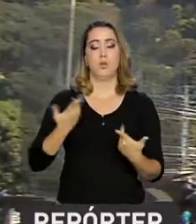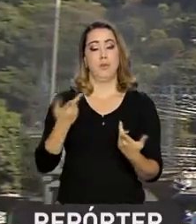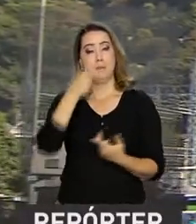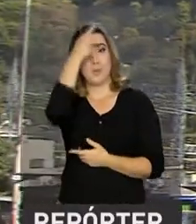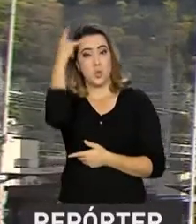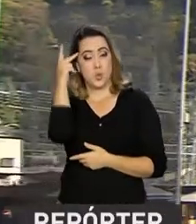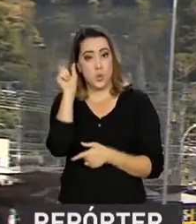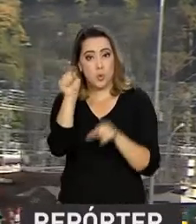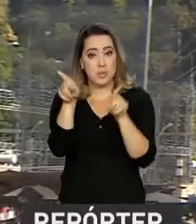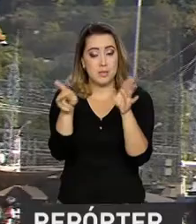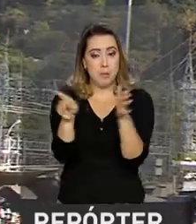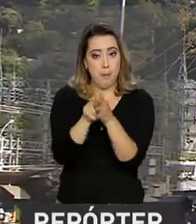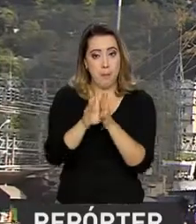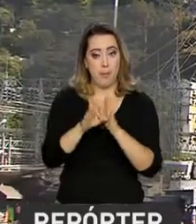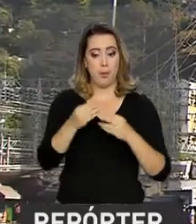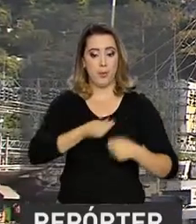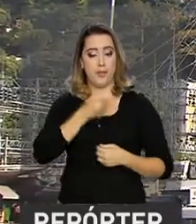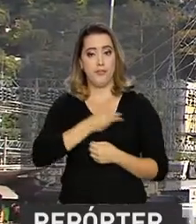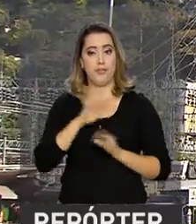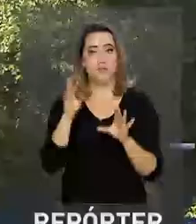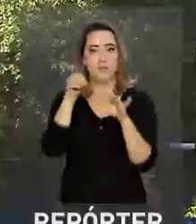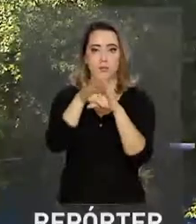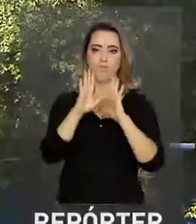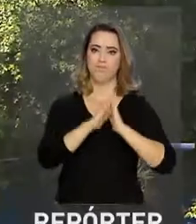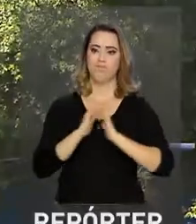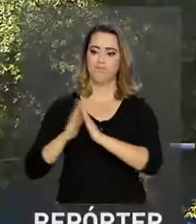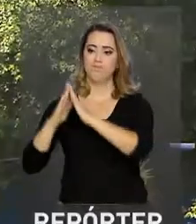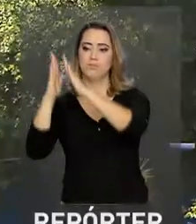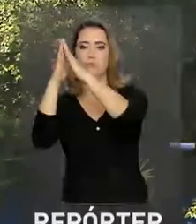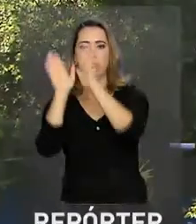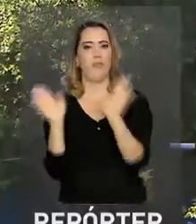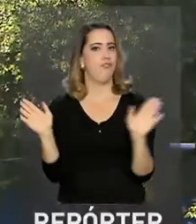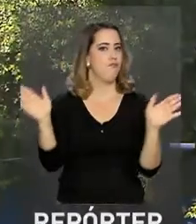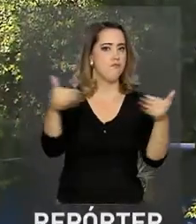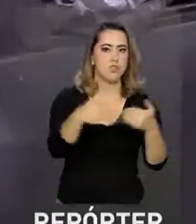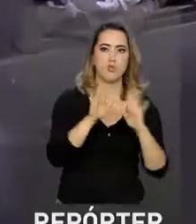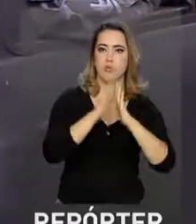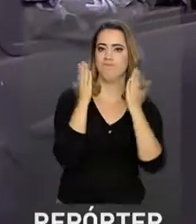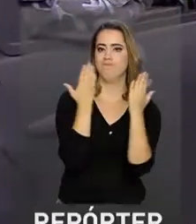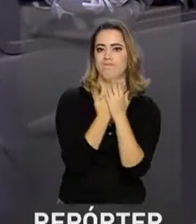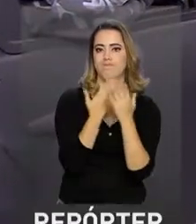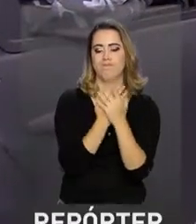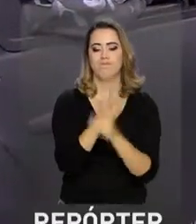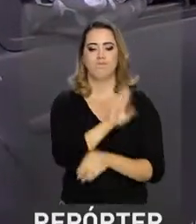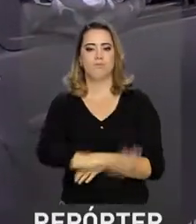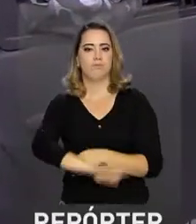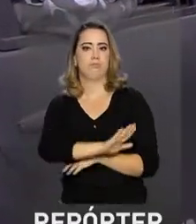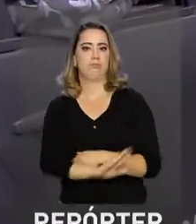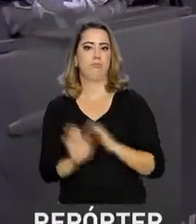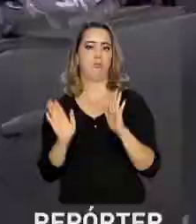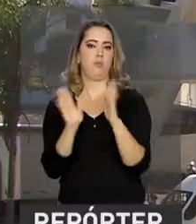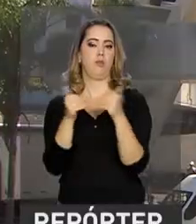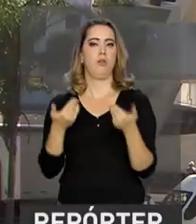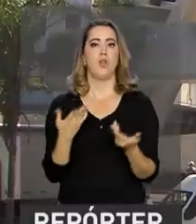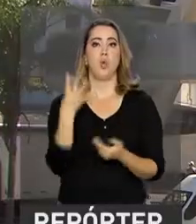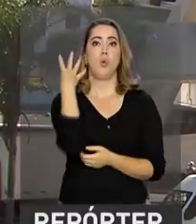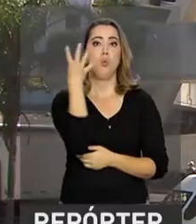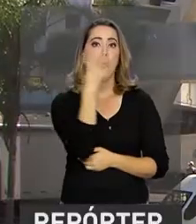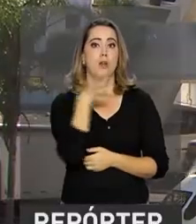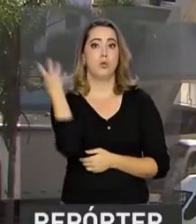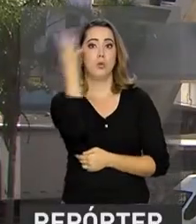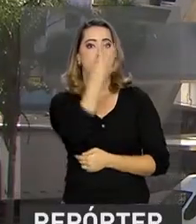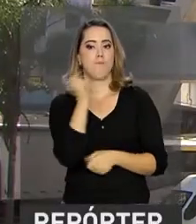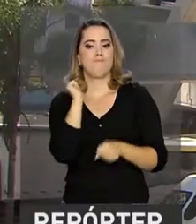cruzado moradores da comunidade fechou escolas e creches e interrompeu por mais de quatro horas a ligação